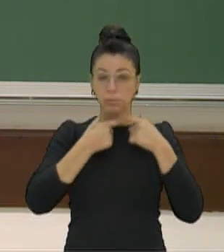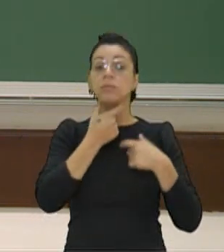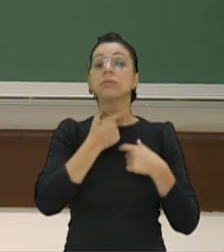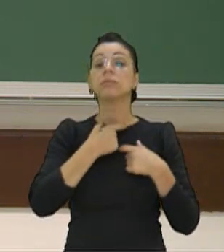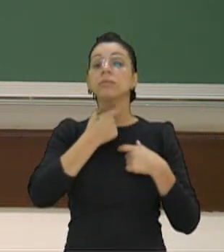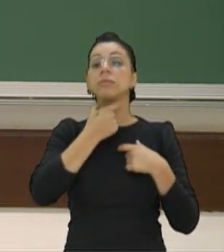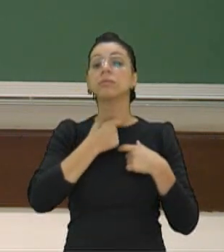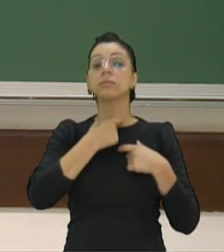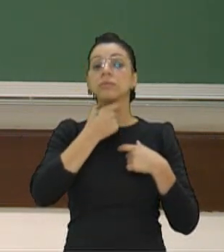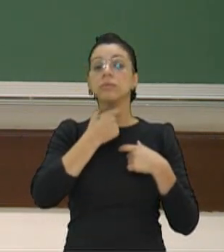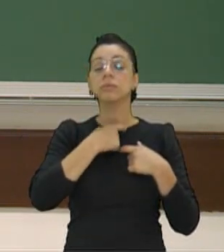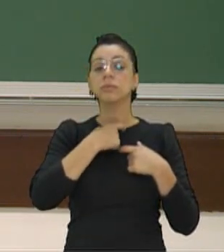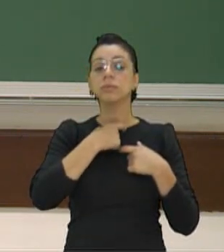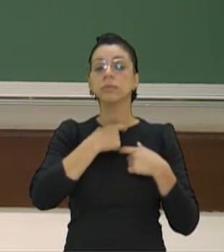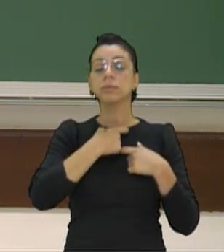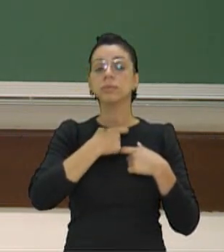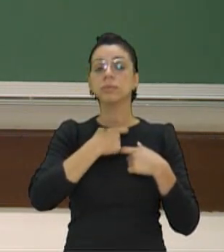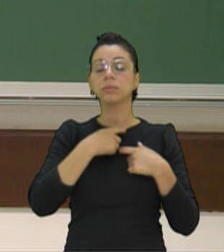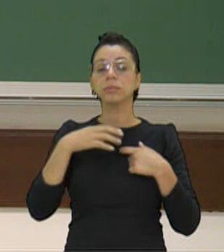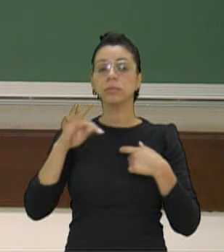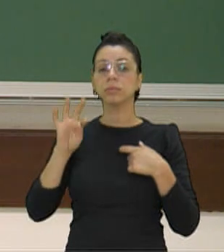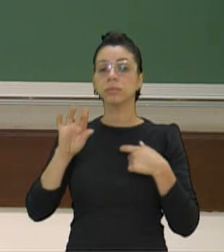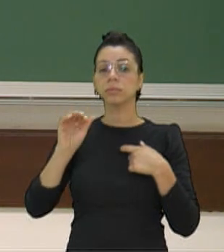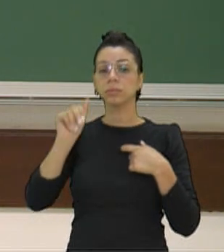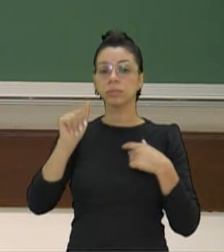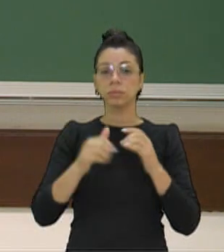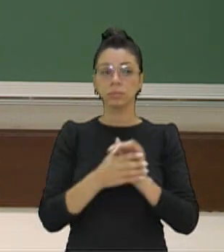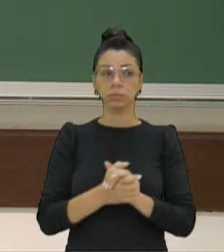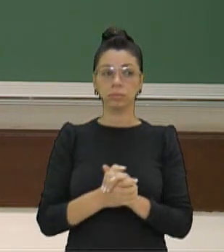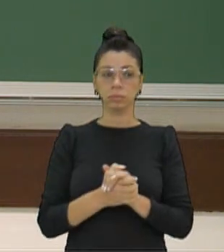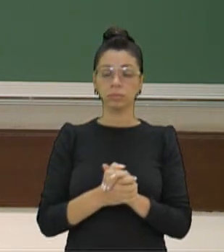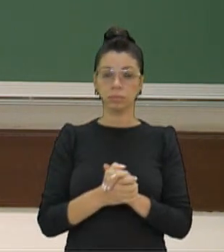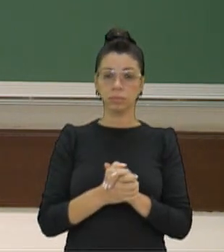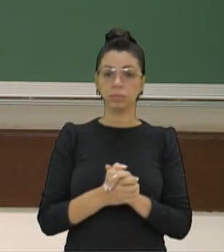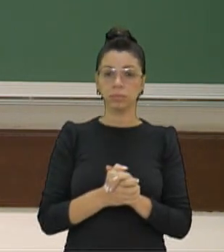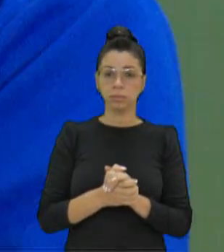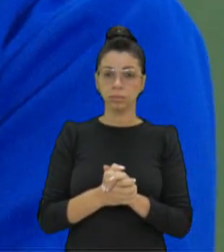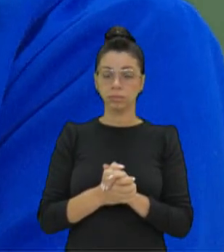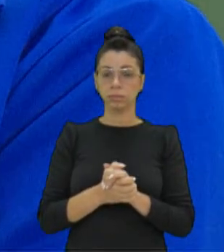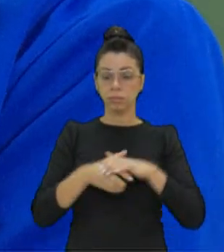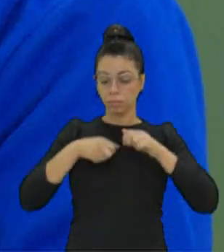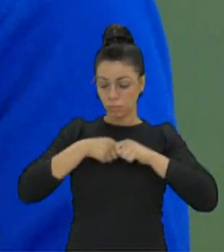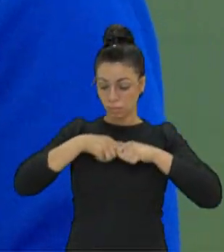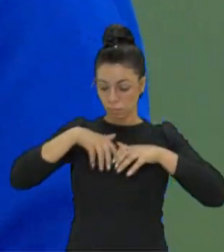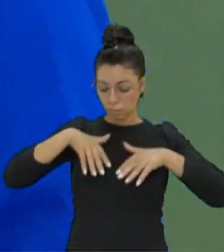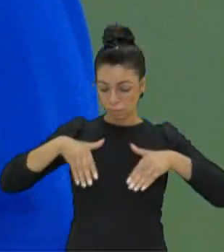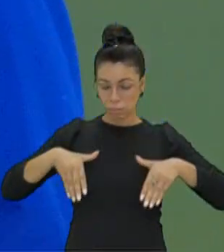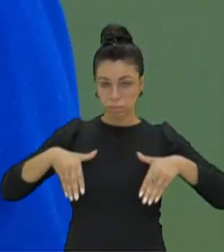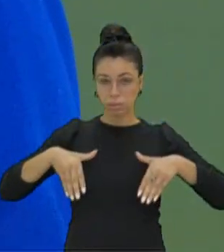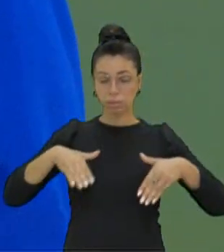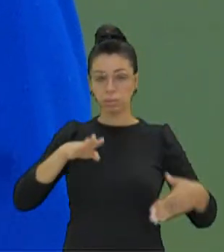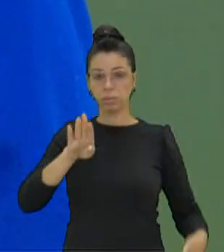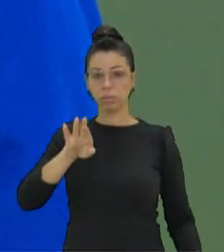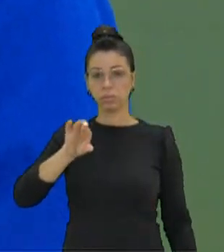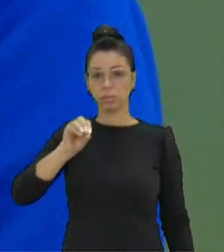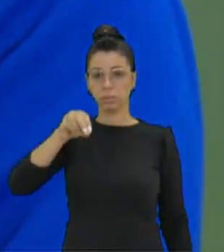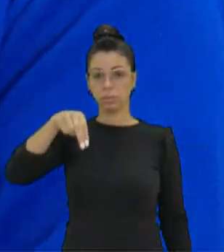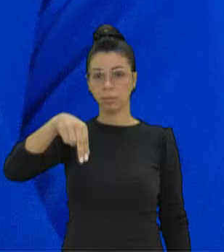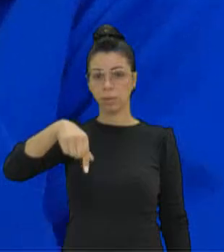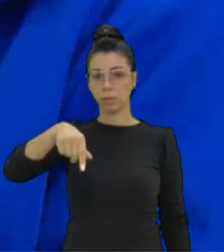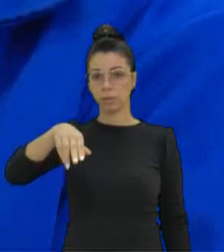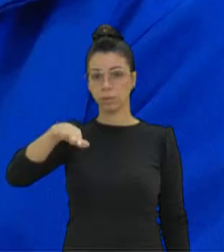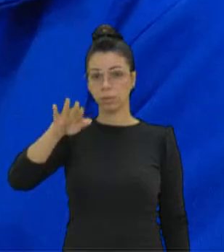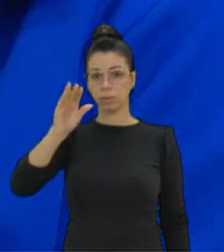onde o ar desce. Quando ele bifurca nessa região que ele abre, seriam os brônquios.